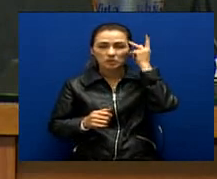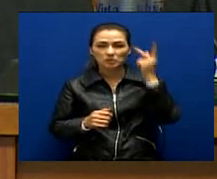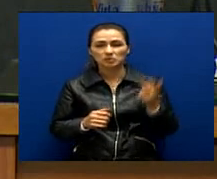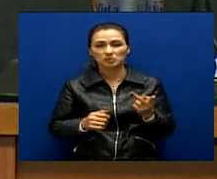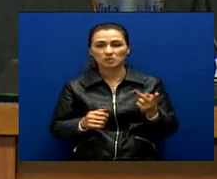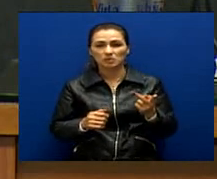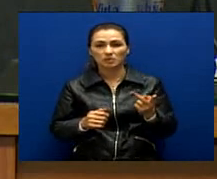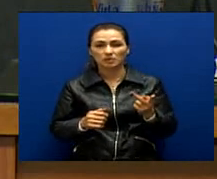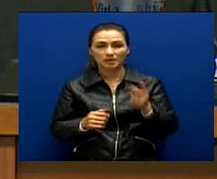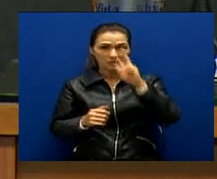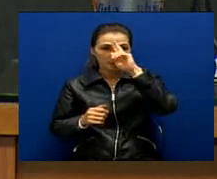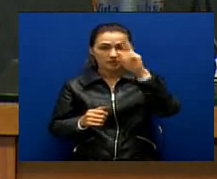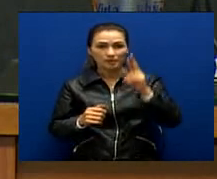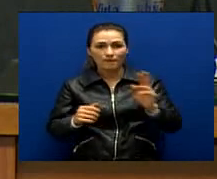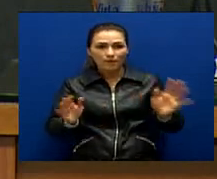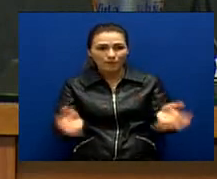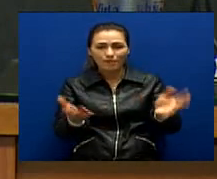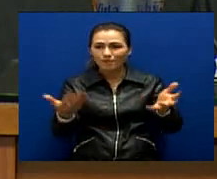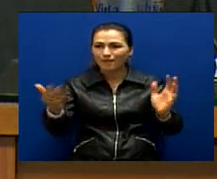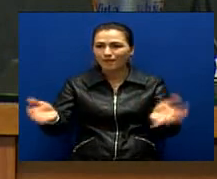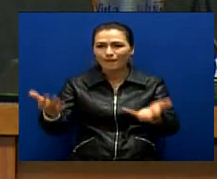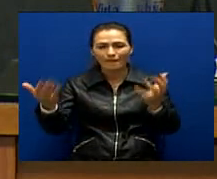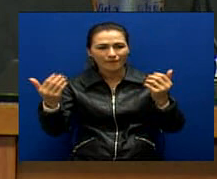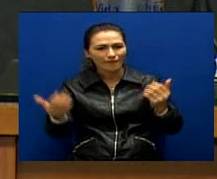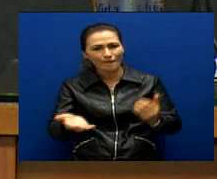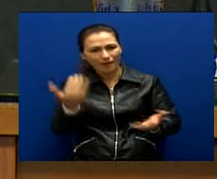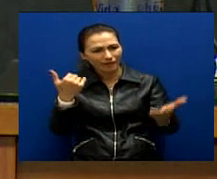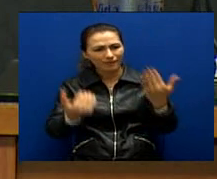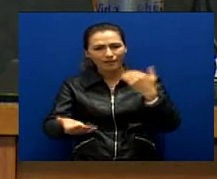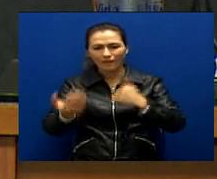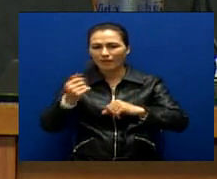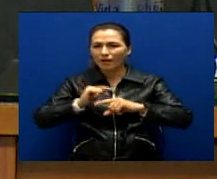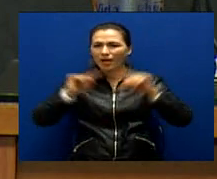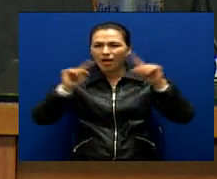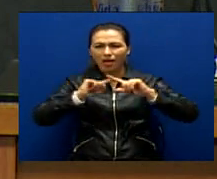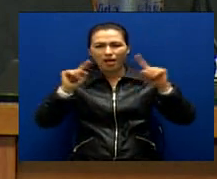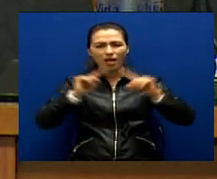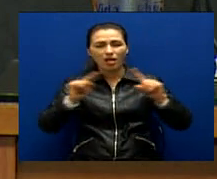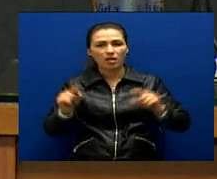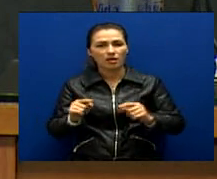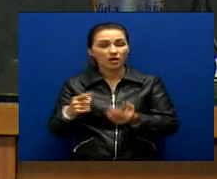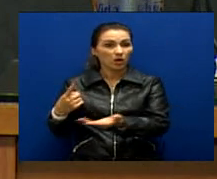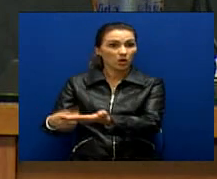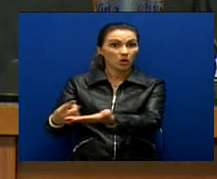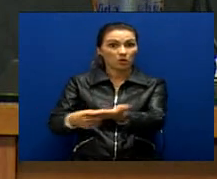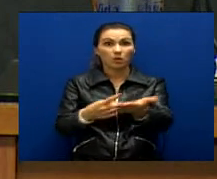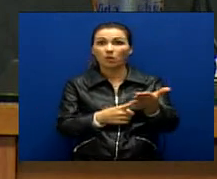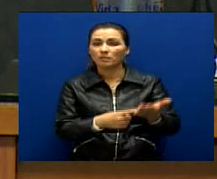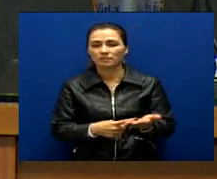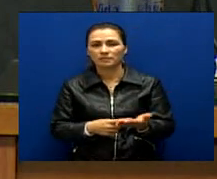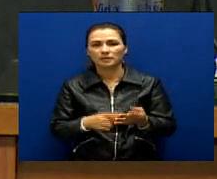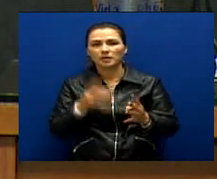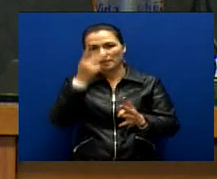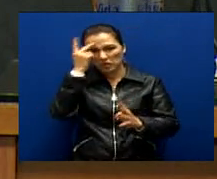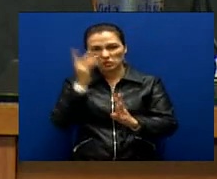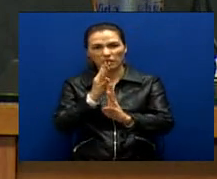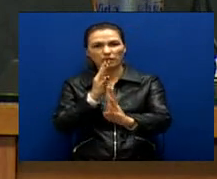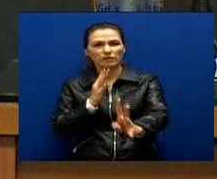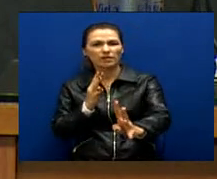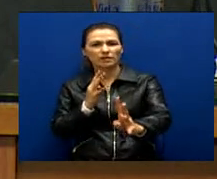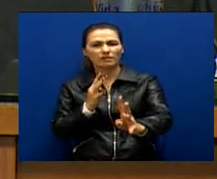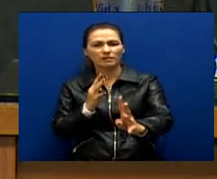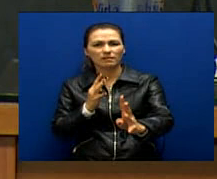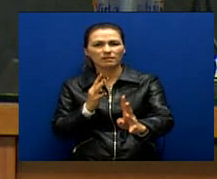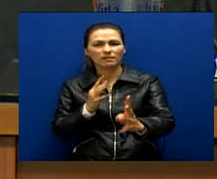não ser educada salutar e aí não adianta reclamar só do indivíduo então vamos lutar pessoal está aí na fila pessoas que ocupam a